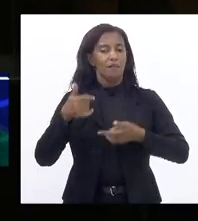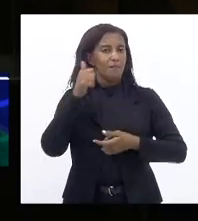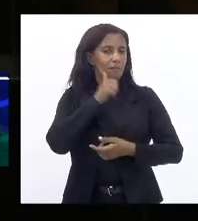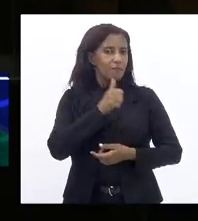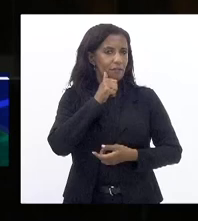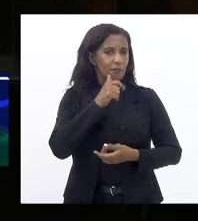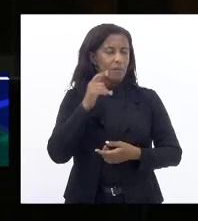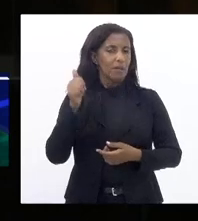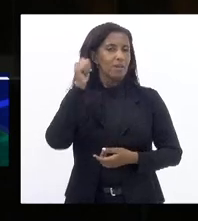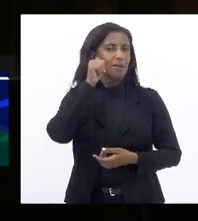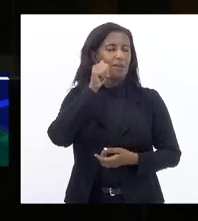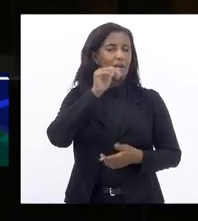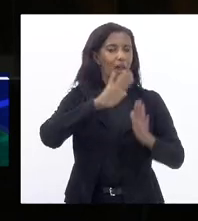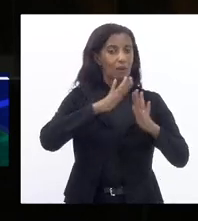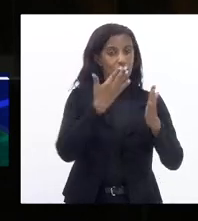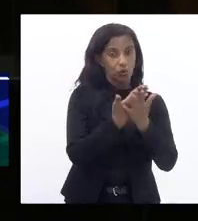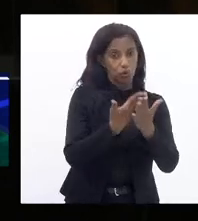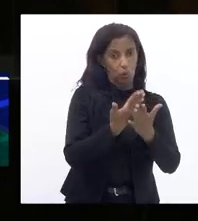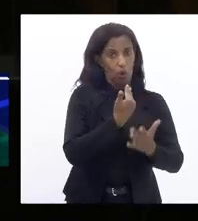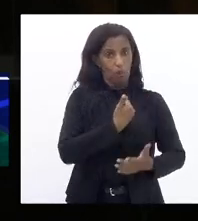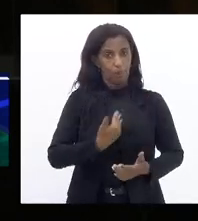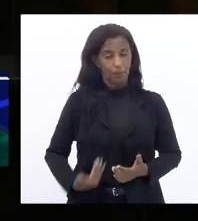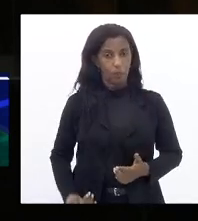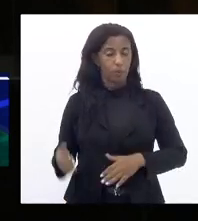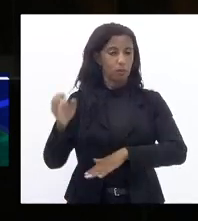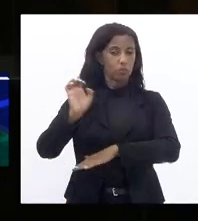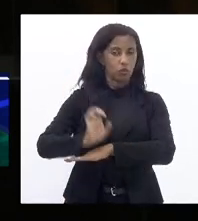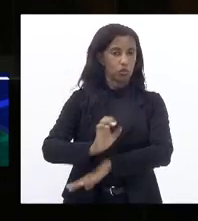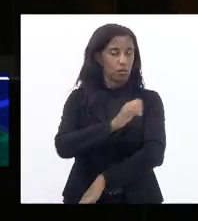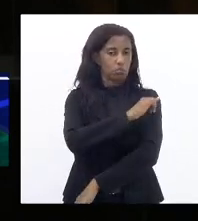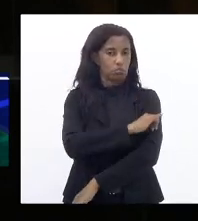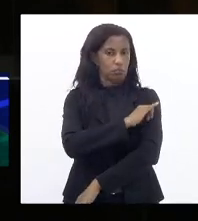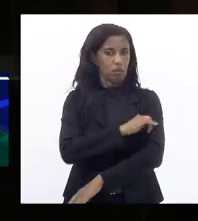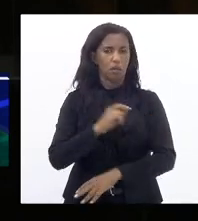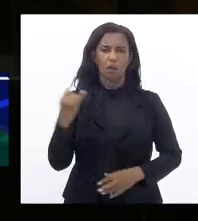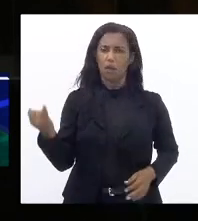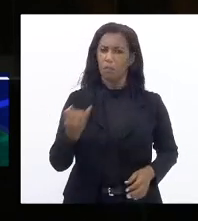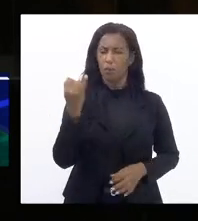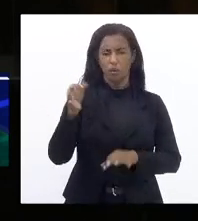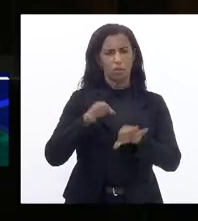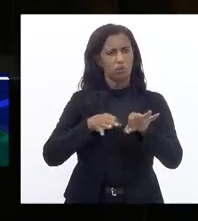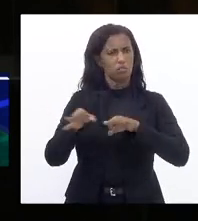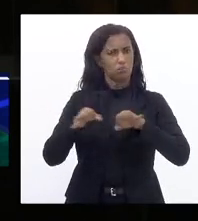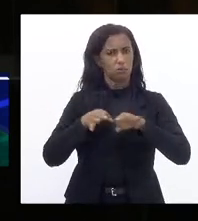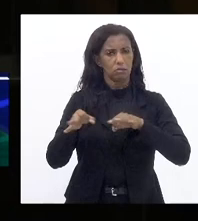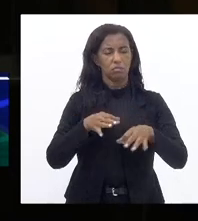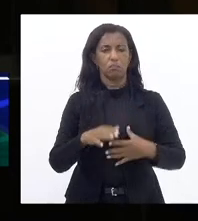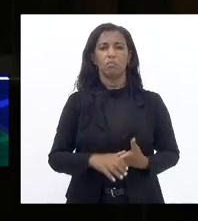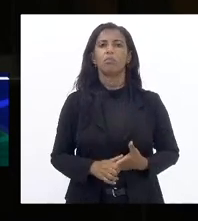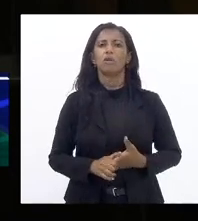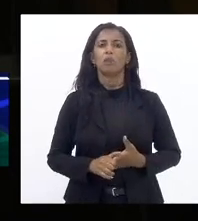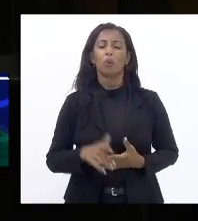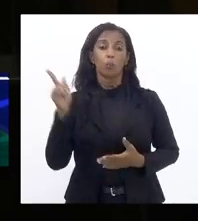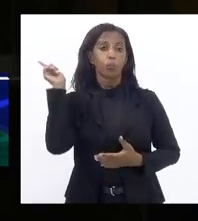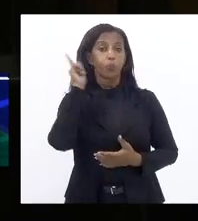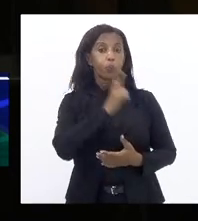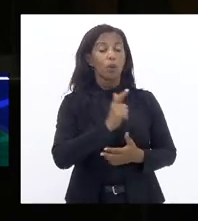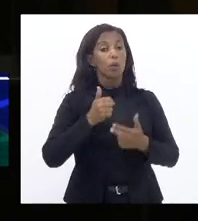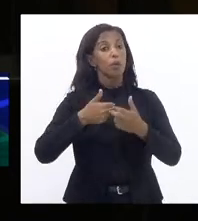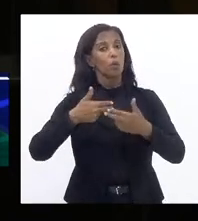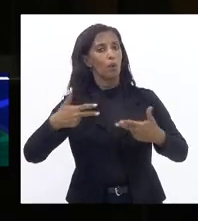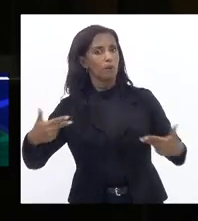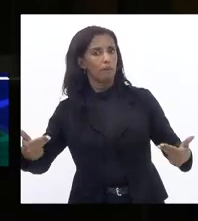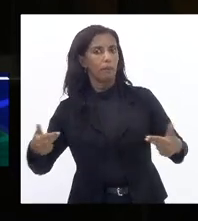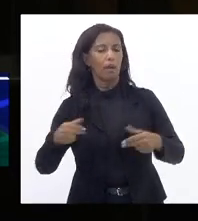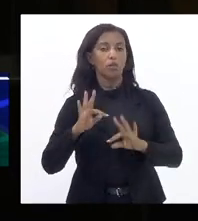femininos nas escolas públicas do nosso estado do Rio de Janeiro. Um importante projeto, um ganho em